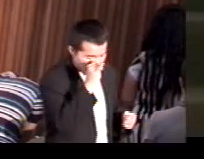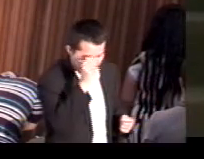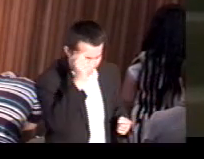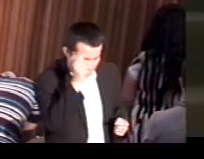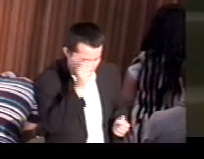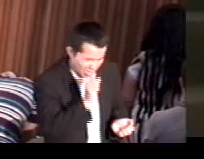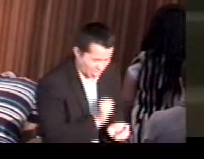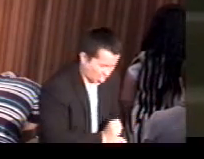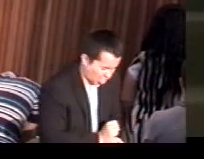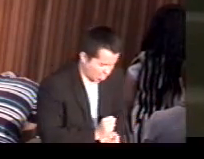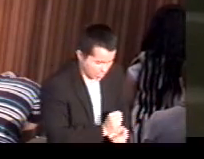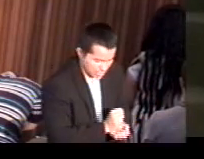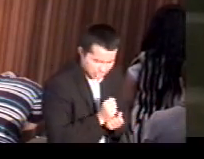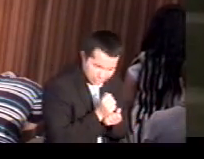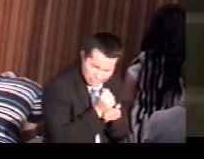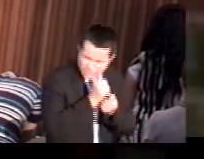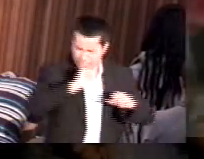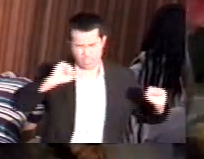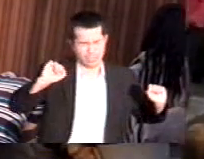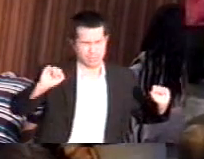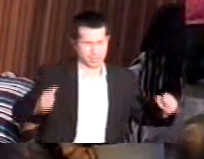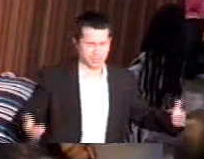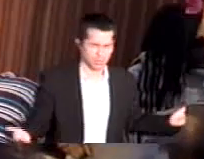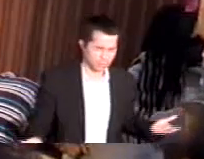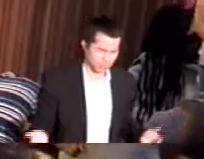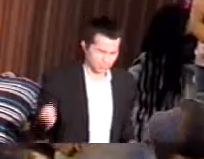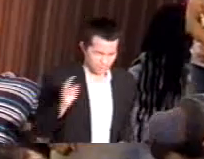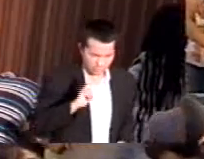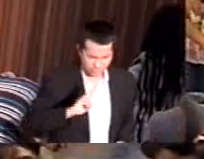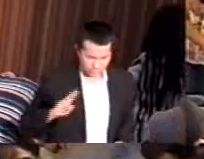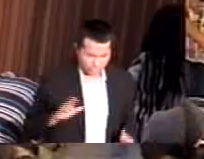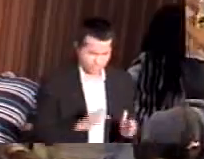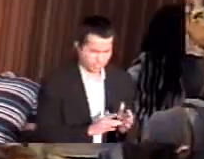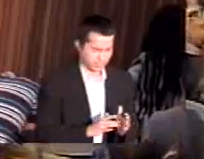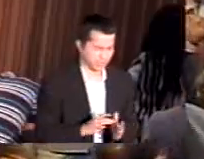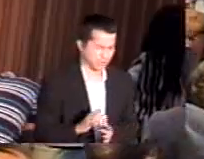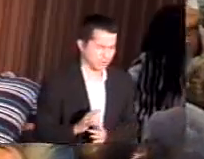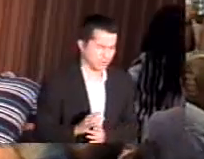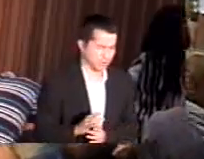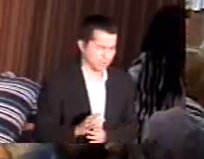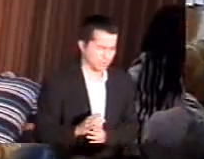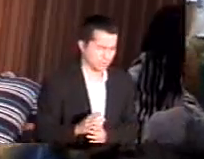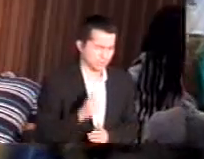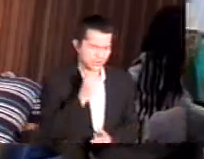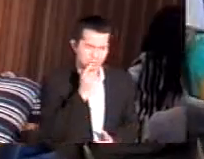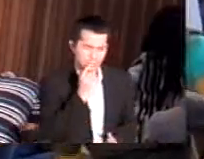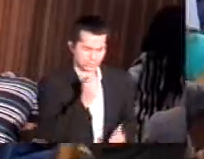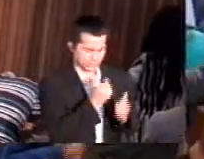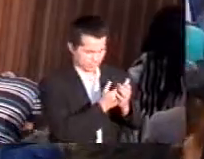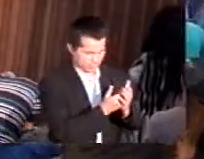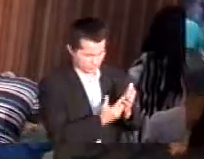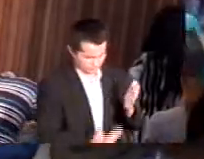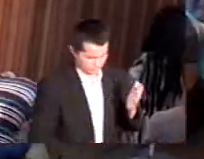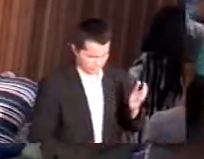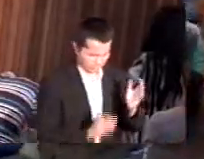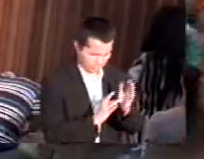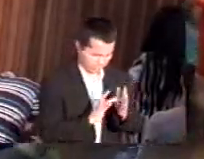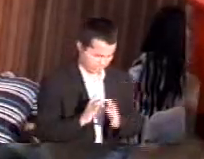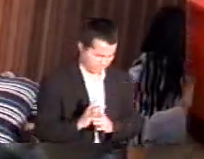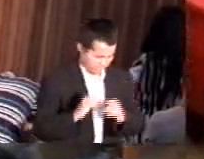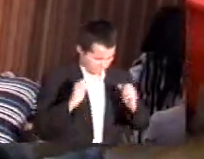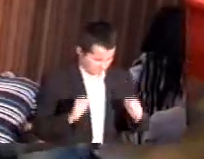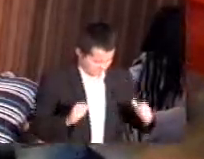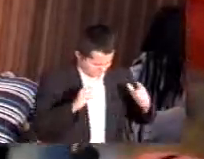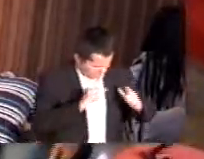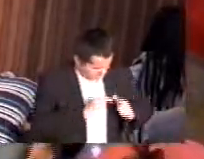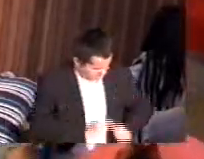essas vidas seja quebrada agora em nome de Jesus, e que o sangue do Cordeiro de Deus